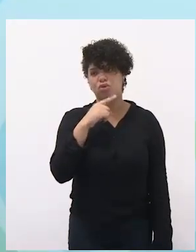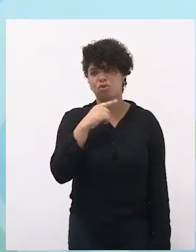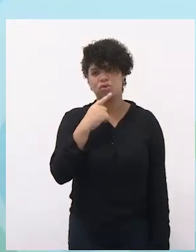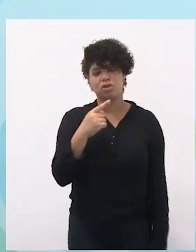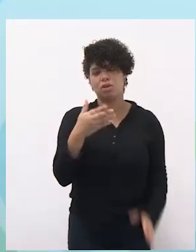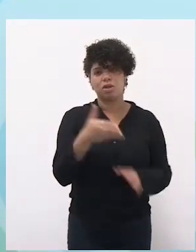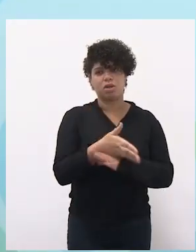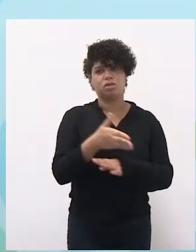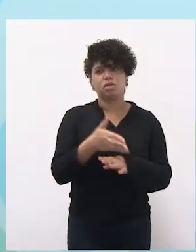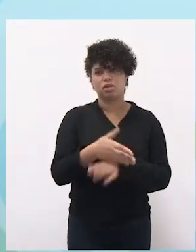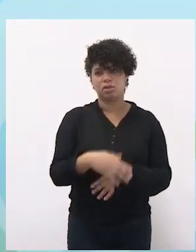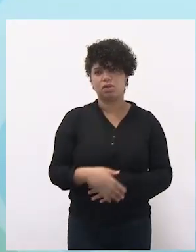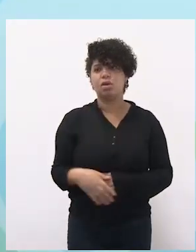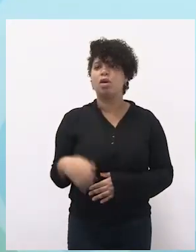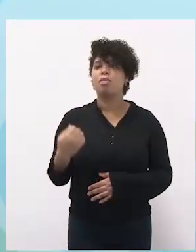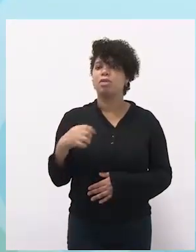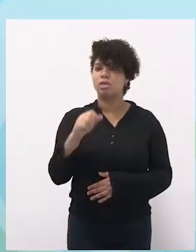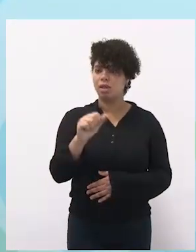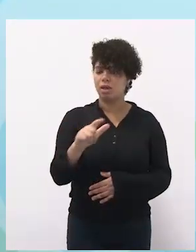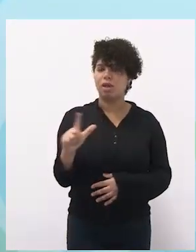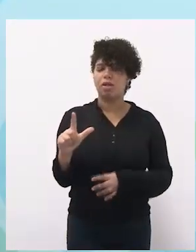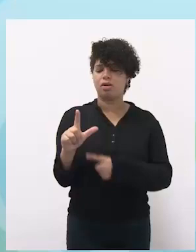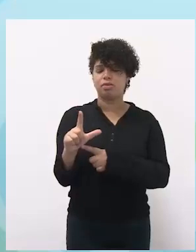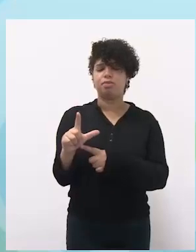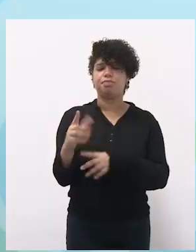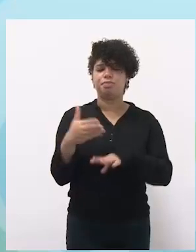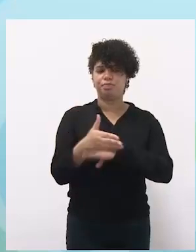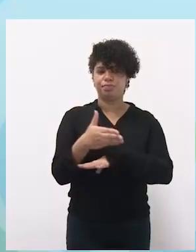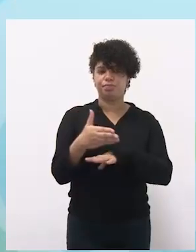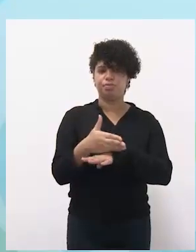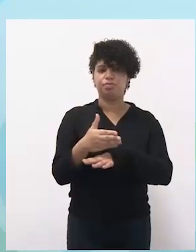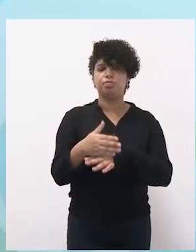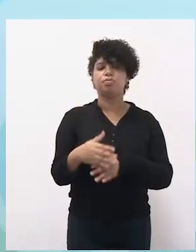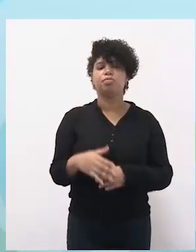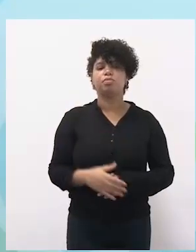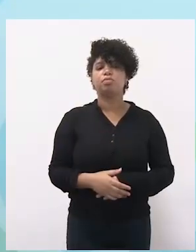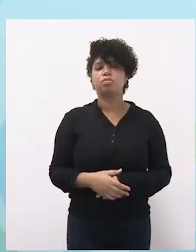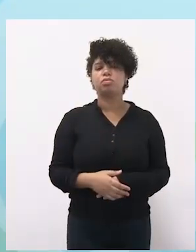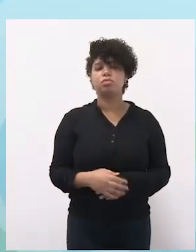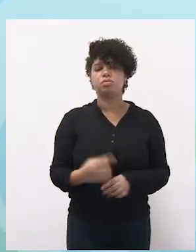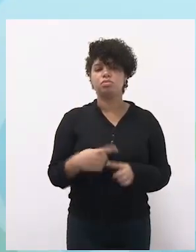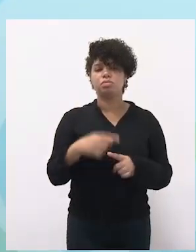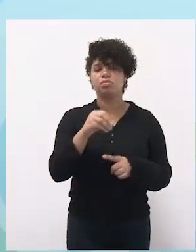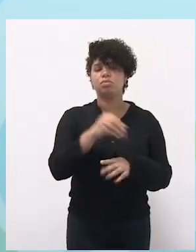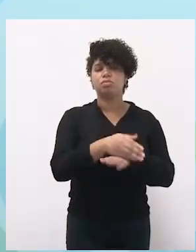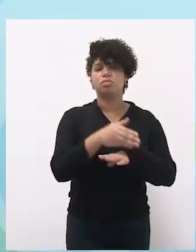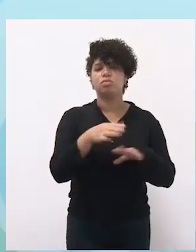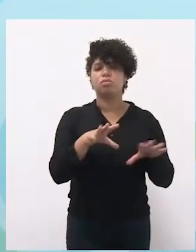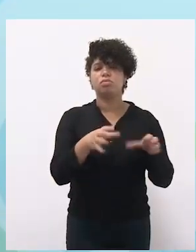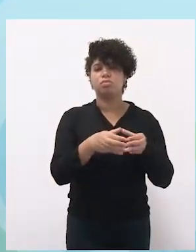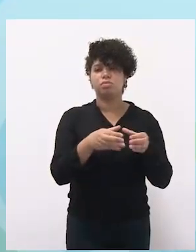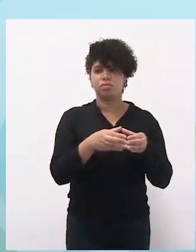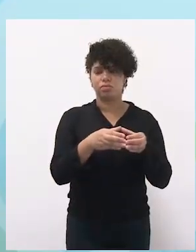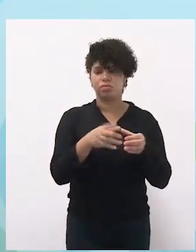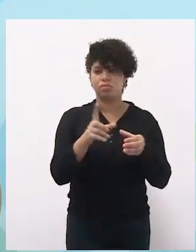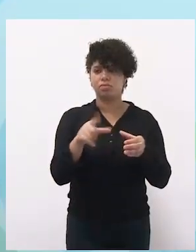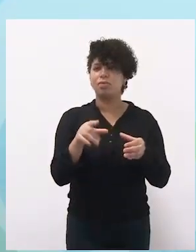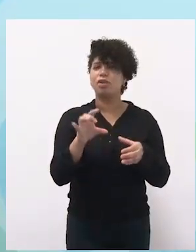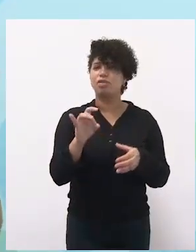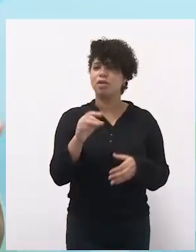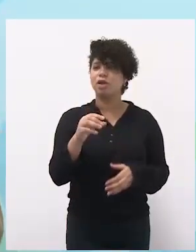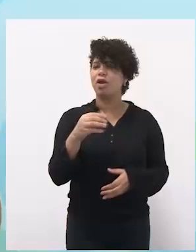sucesso aí com seus alunos, tá? Você não vai conseguir com que eles estejam dentro das salas, tá bom? Então, esse é só uma ressalva aqui